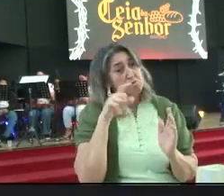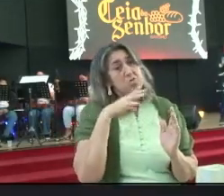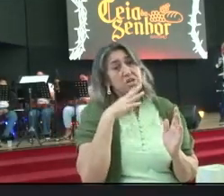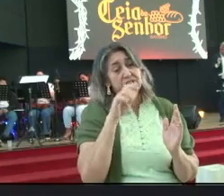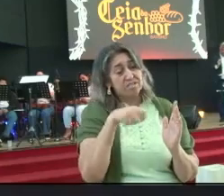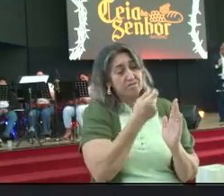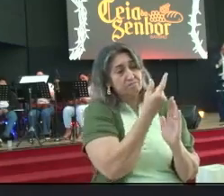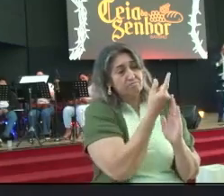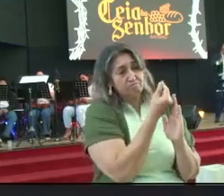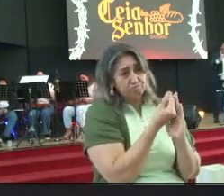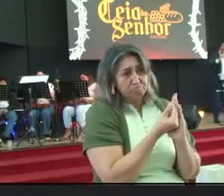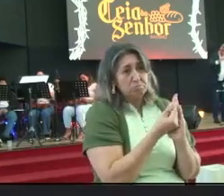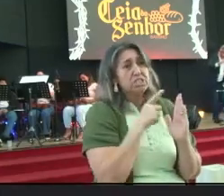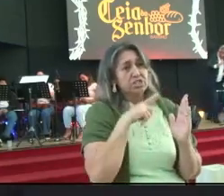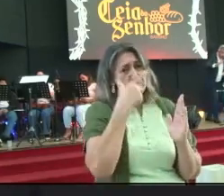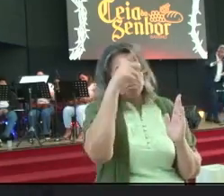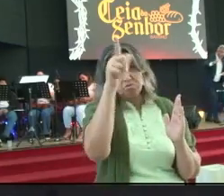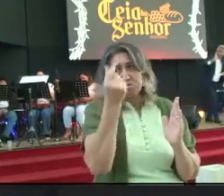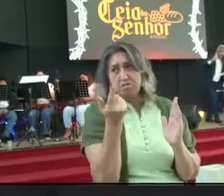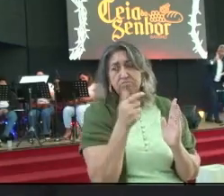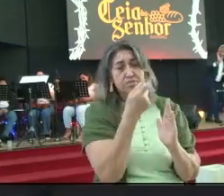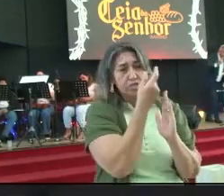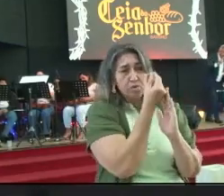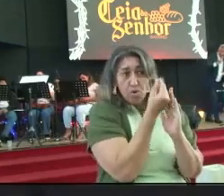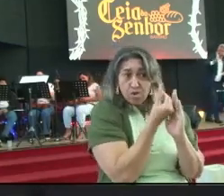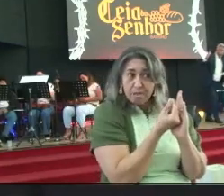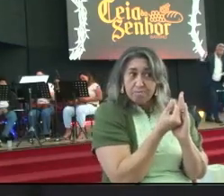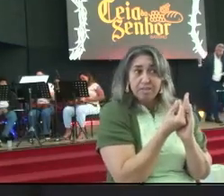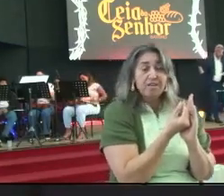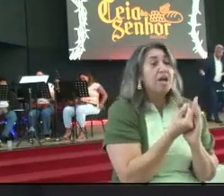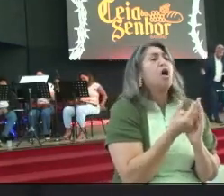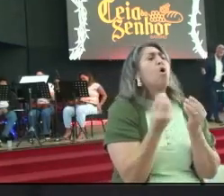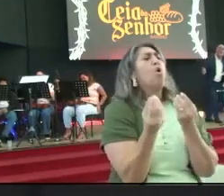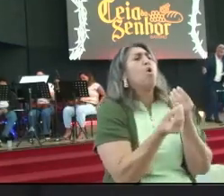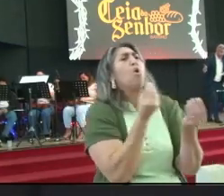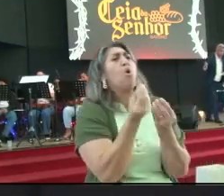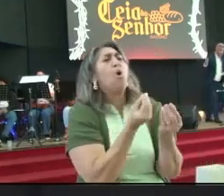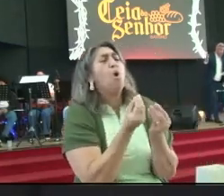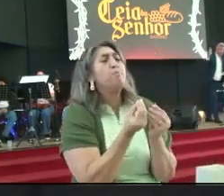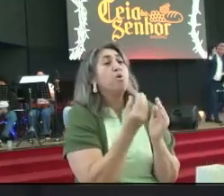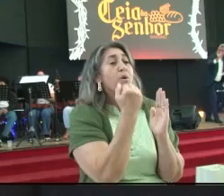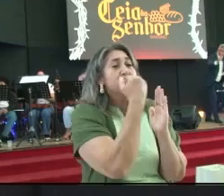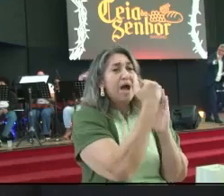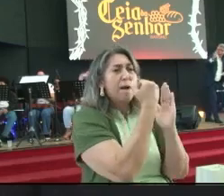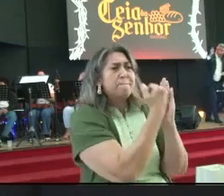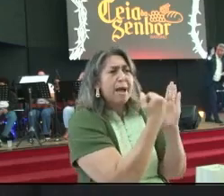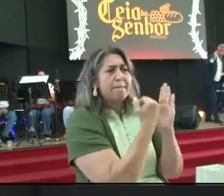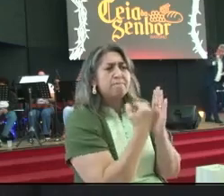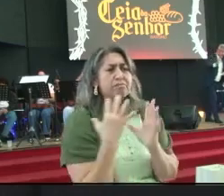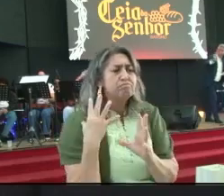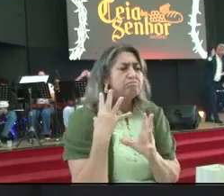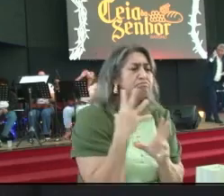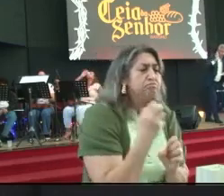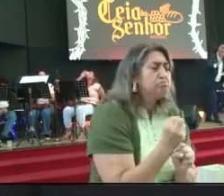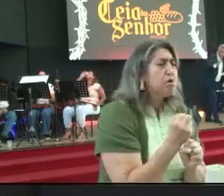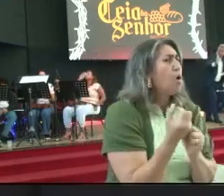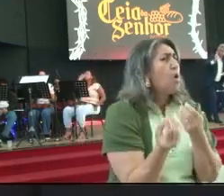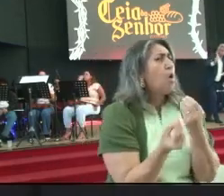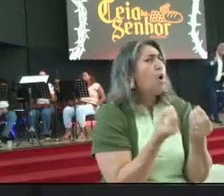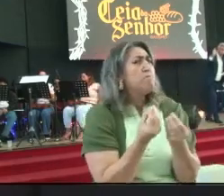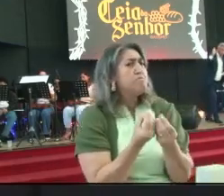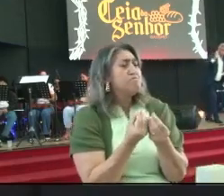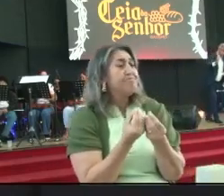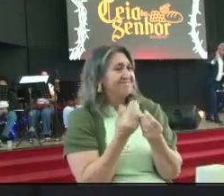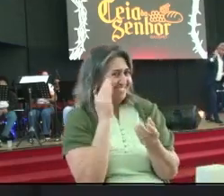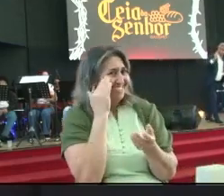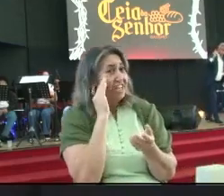Agora preste bem atenção, mude a pergunta: como pagará isso se devo comprar isso? Quantos